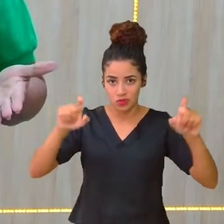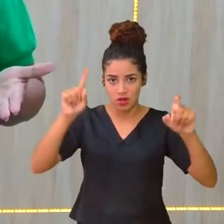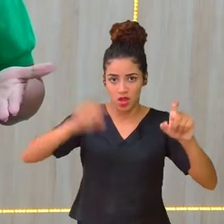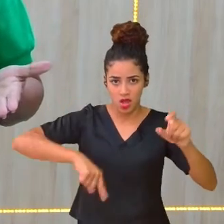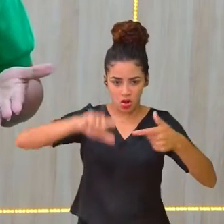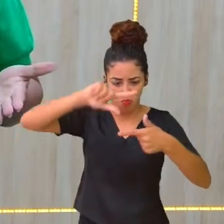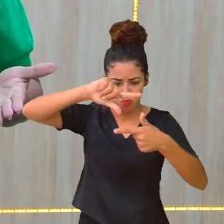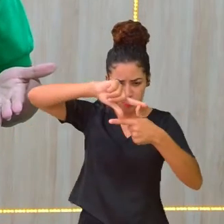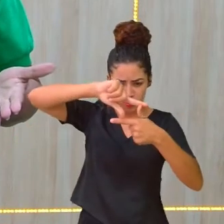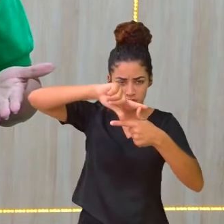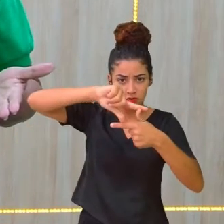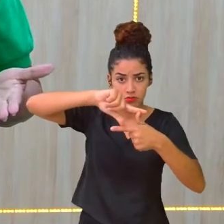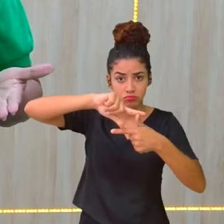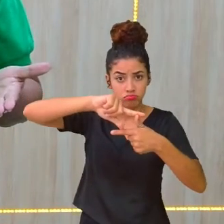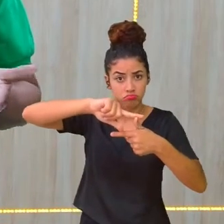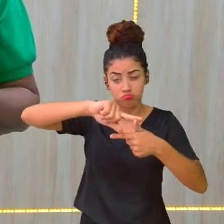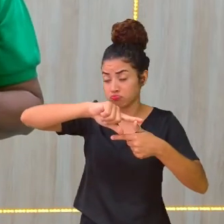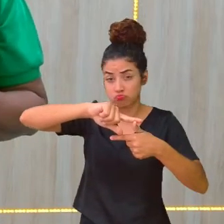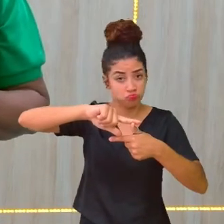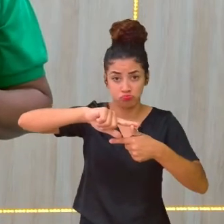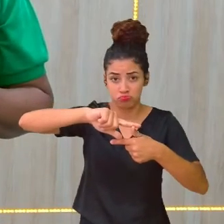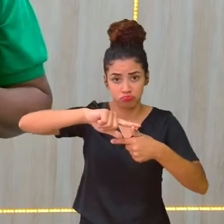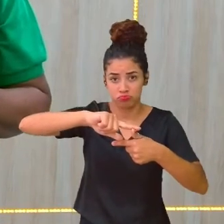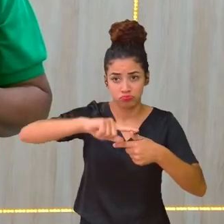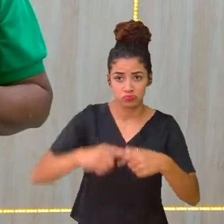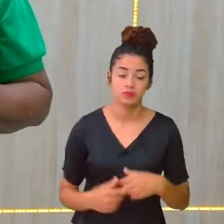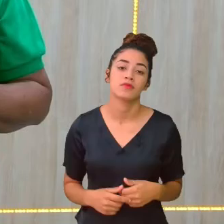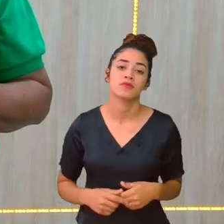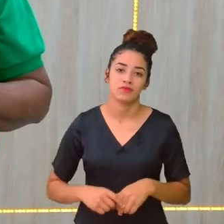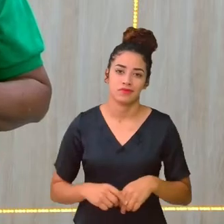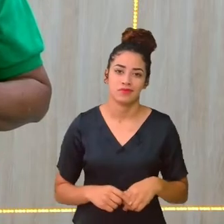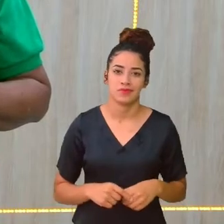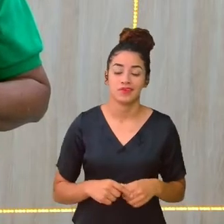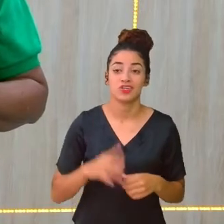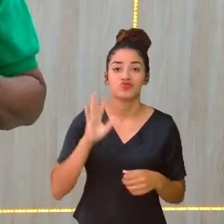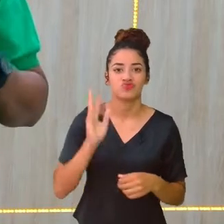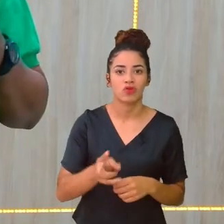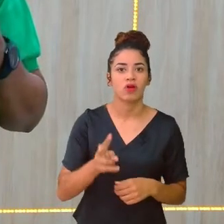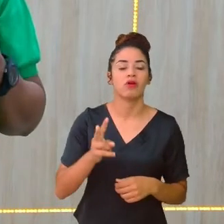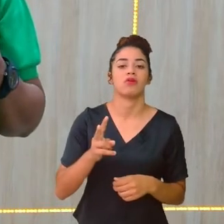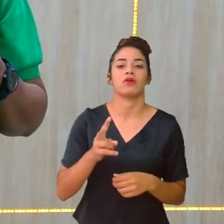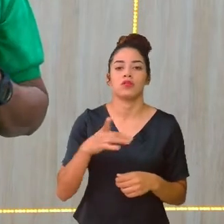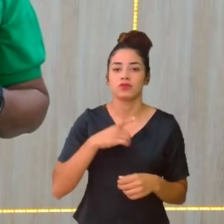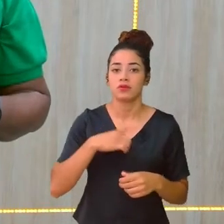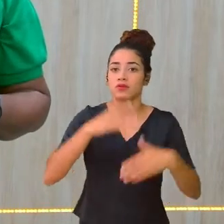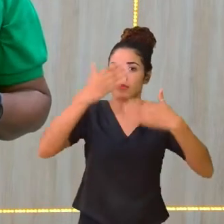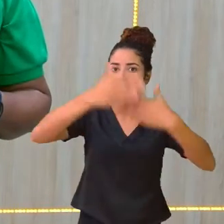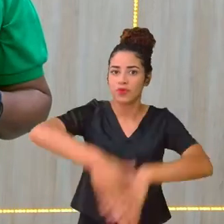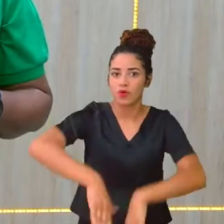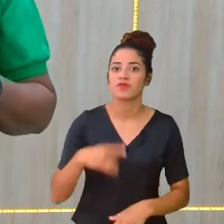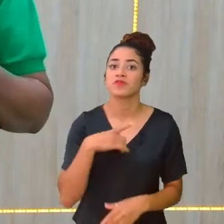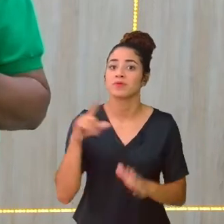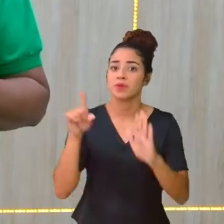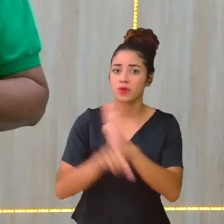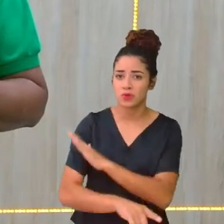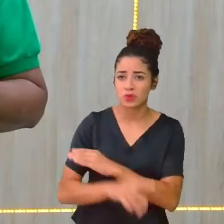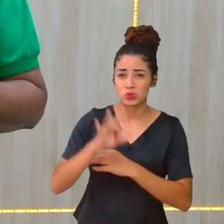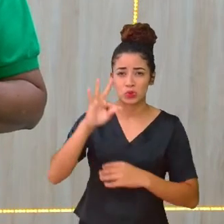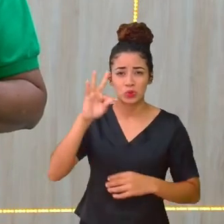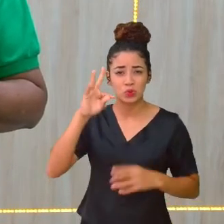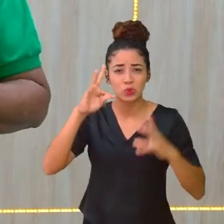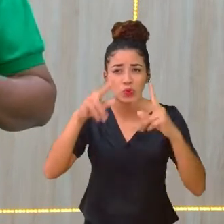quadrado, concordam? Isso já foi pergunta de vestibular. Todo quadrilátero é